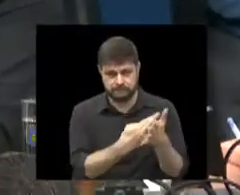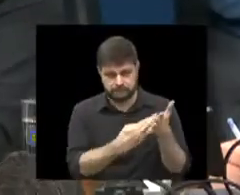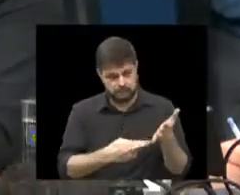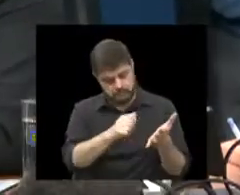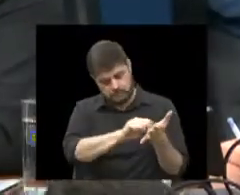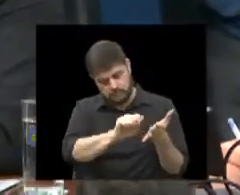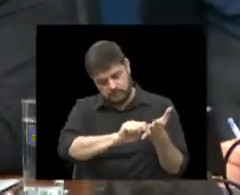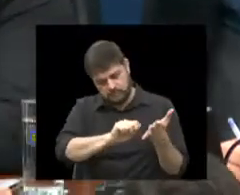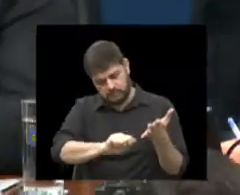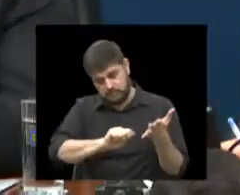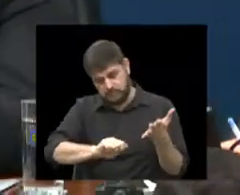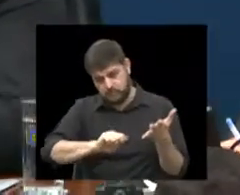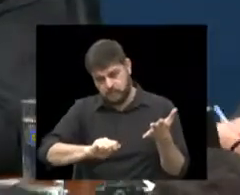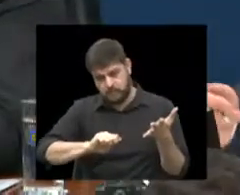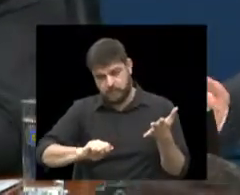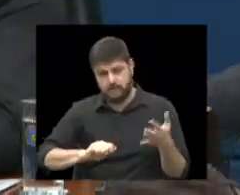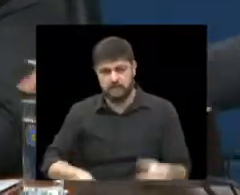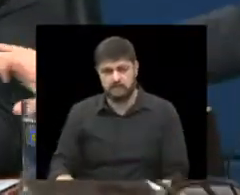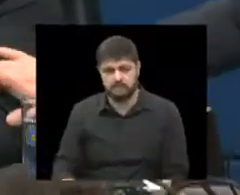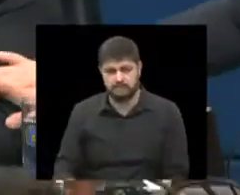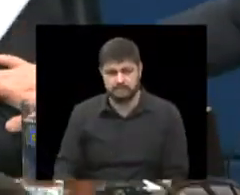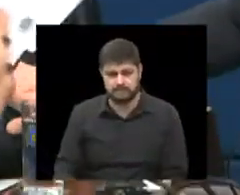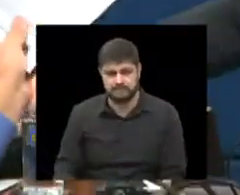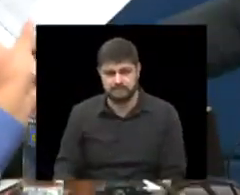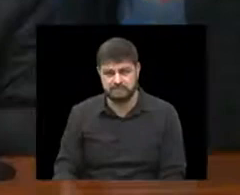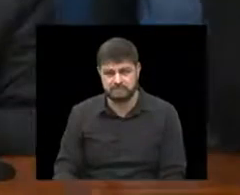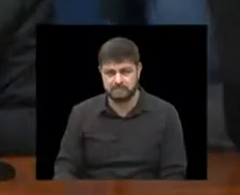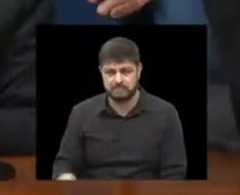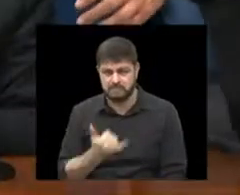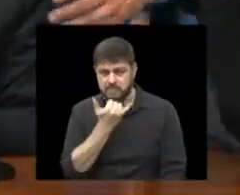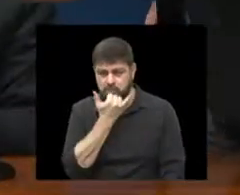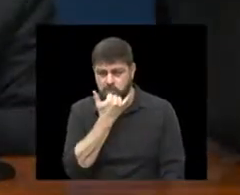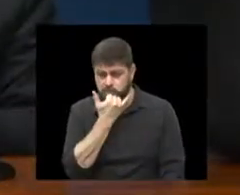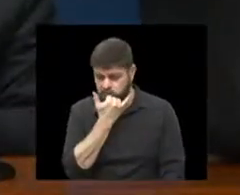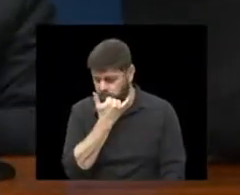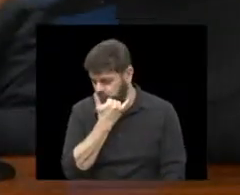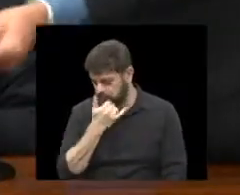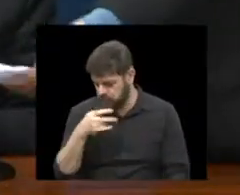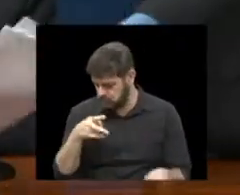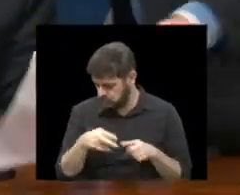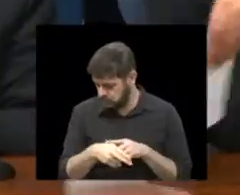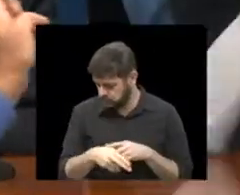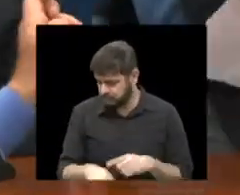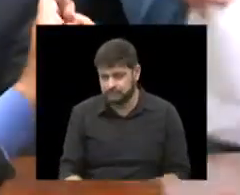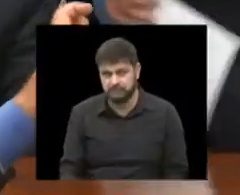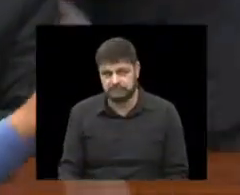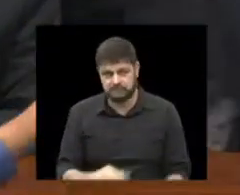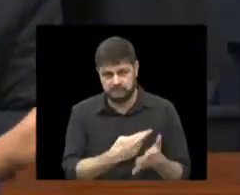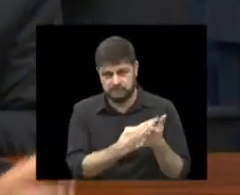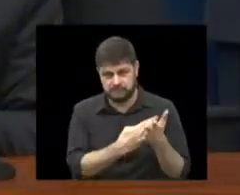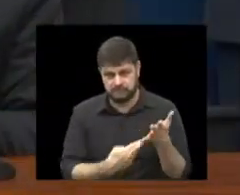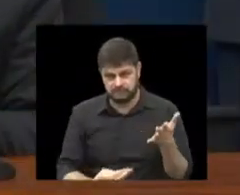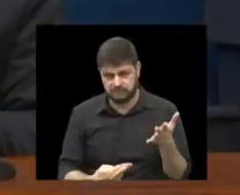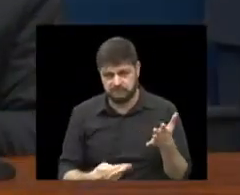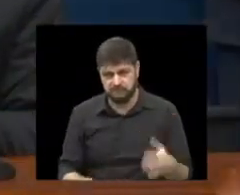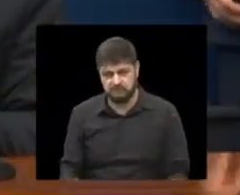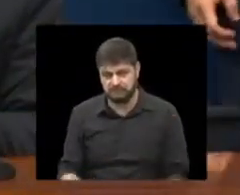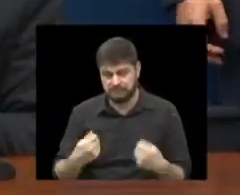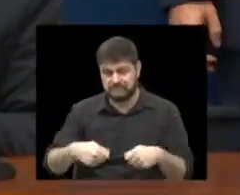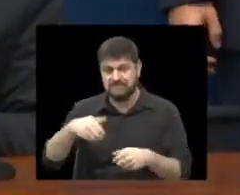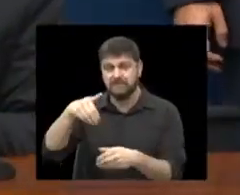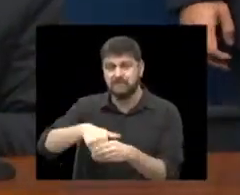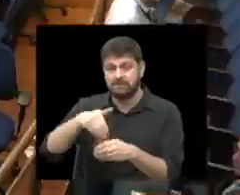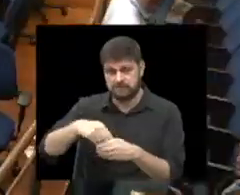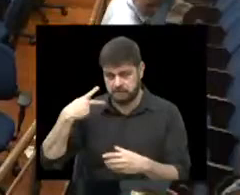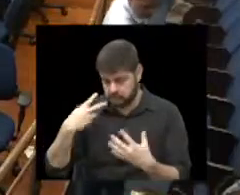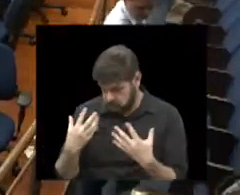Requerimento de número 1750. Perdão, vereador, desculpa. O requerimento 1739 vai à votação.